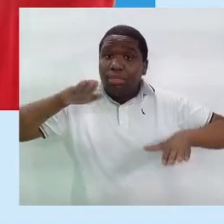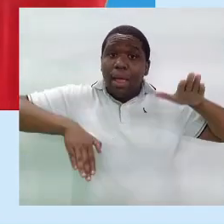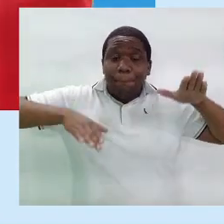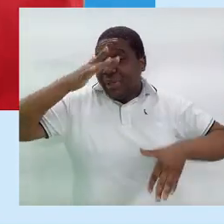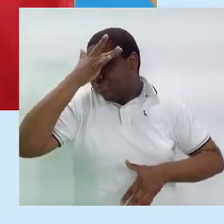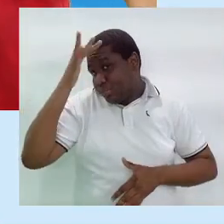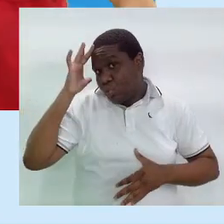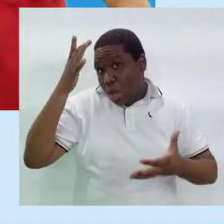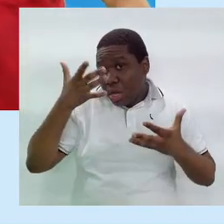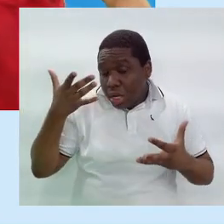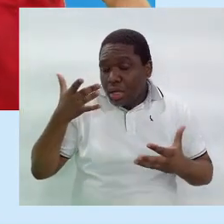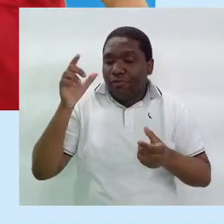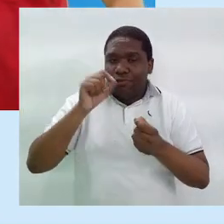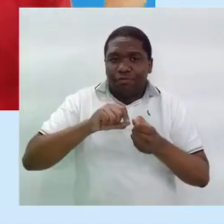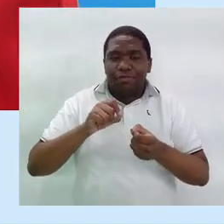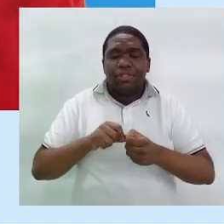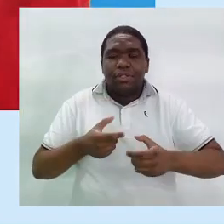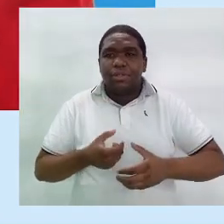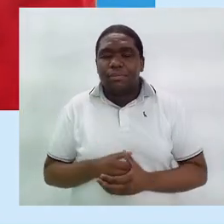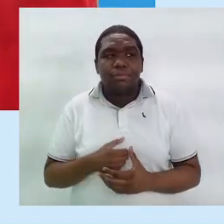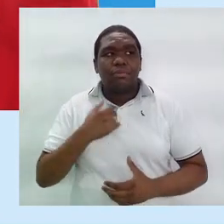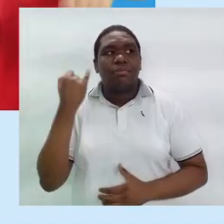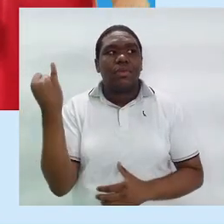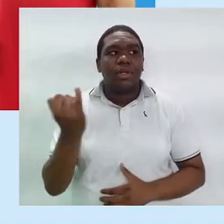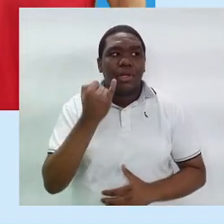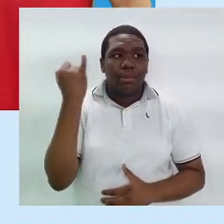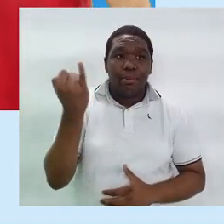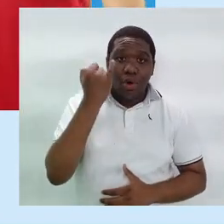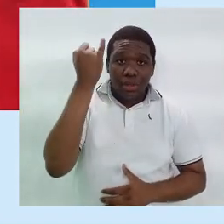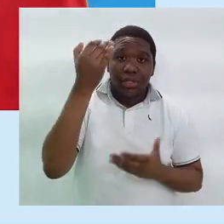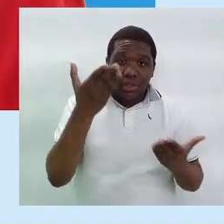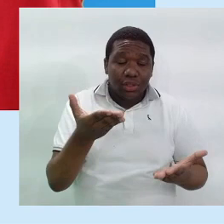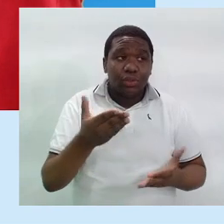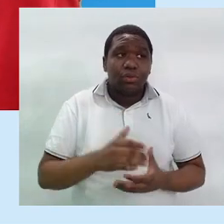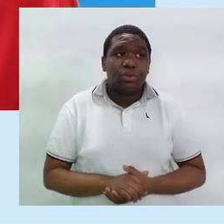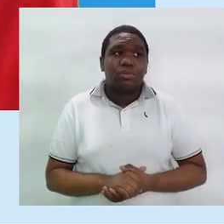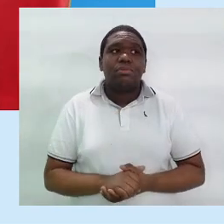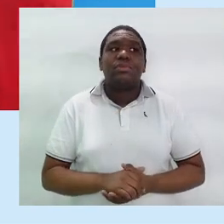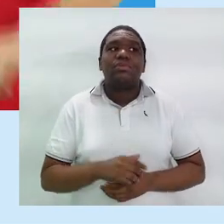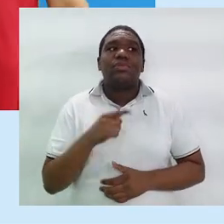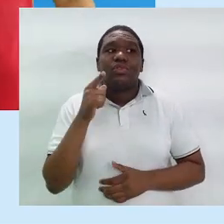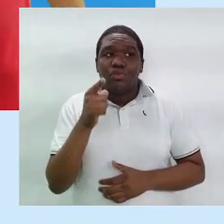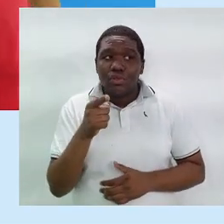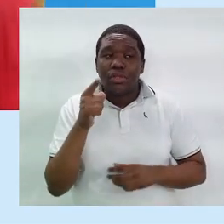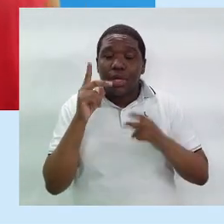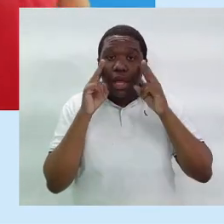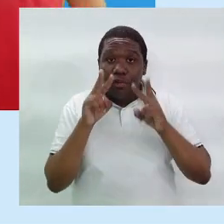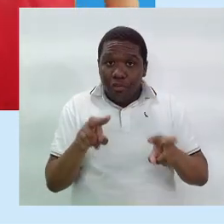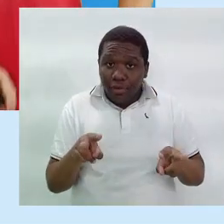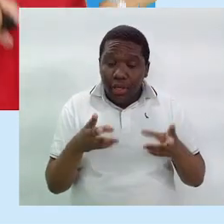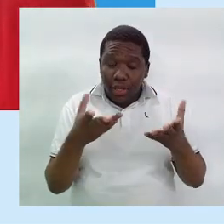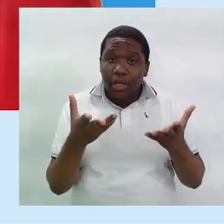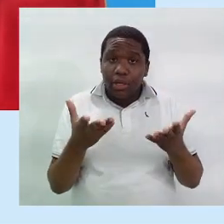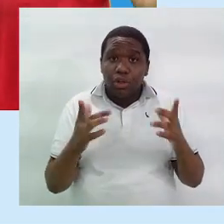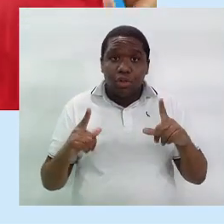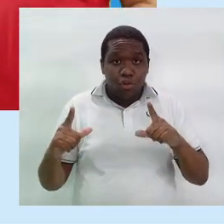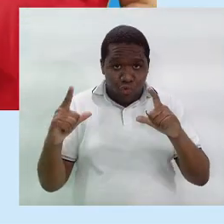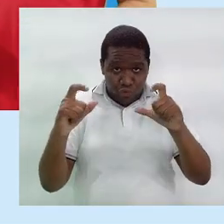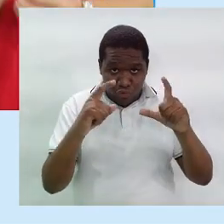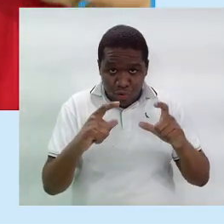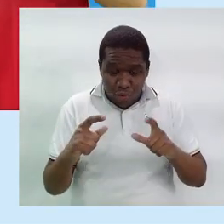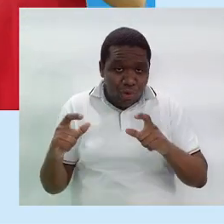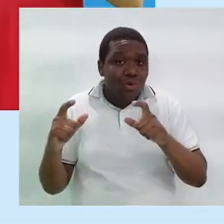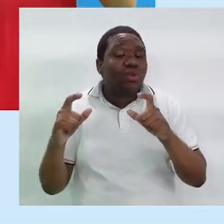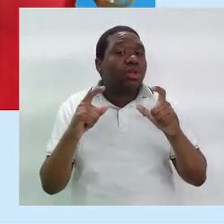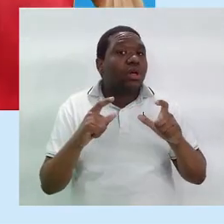adepto quer realizar. É importante. E aqui trago para vocês o que? É uma fotografia